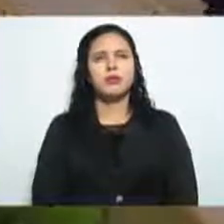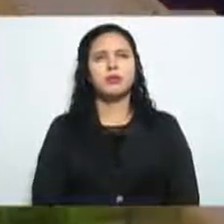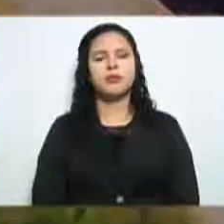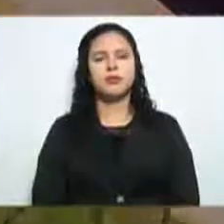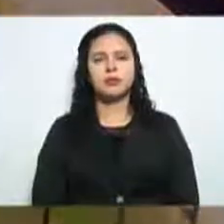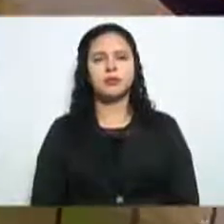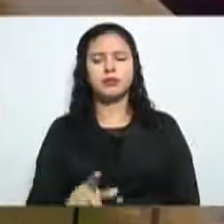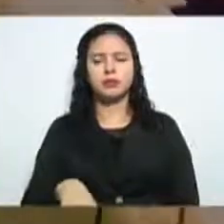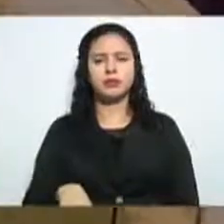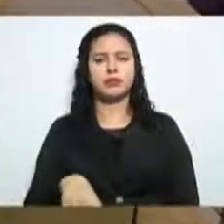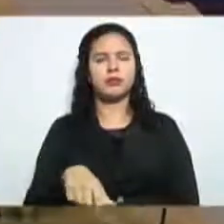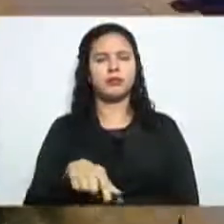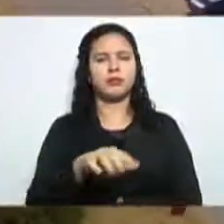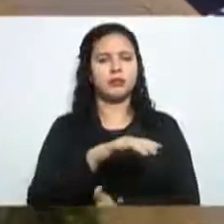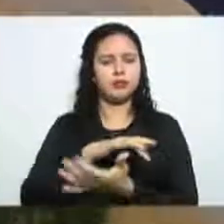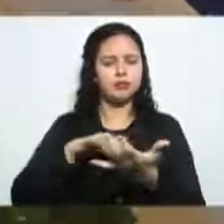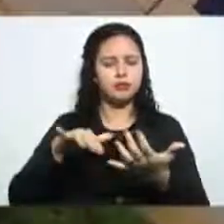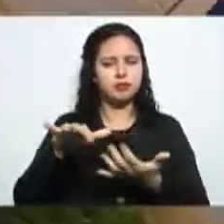Revolução Verde.